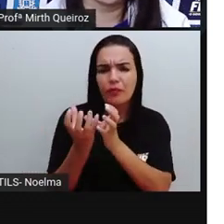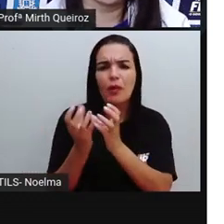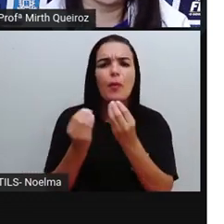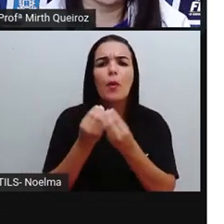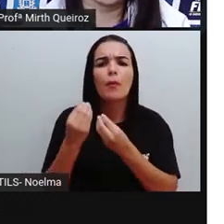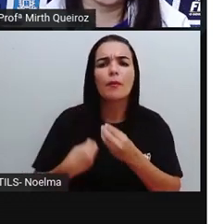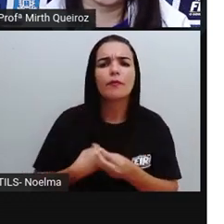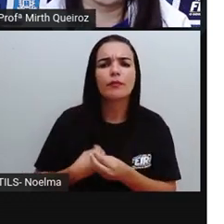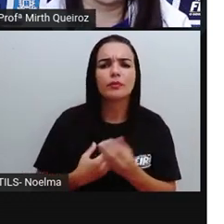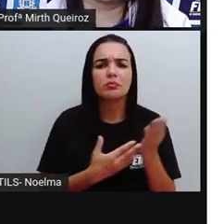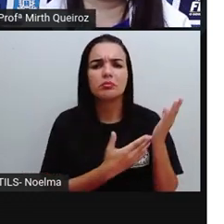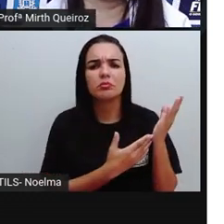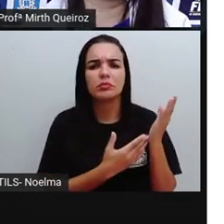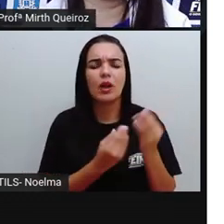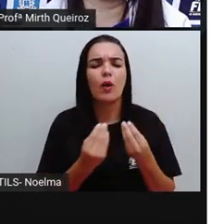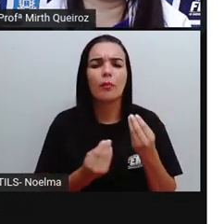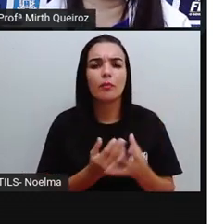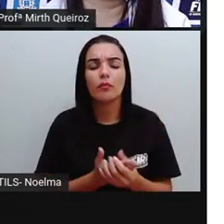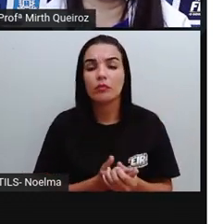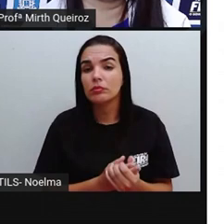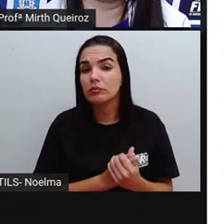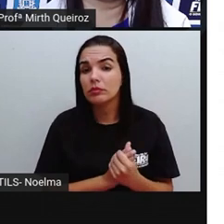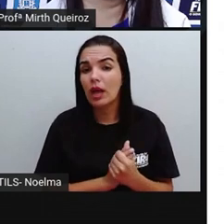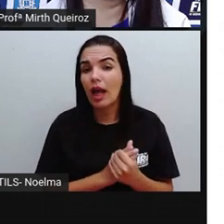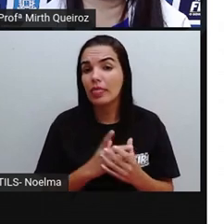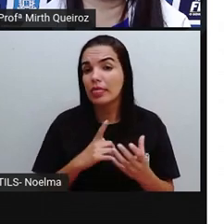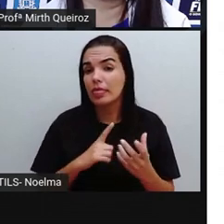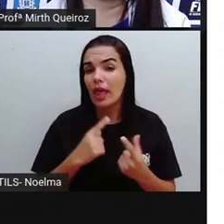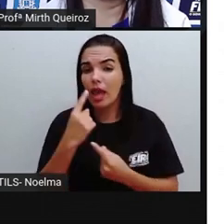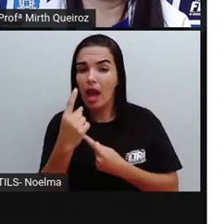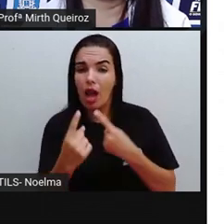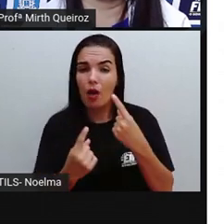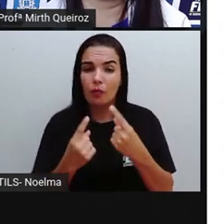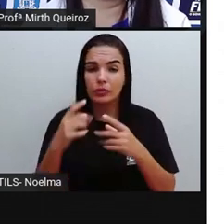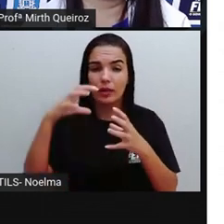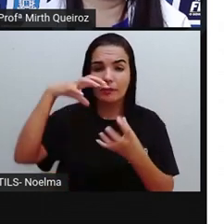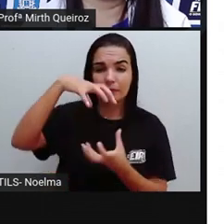imagem? Nós temos aí alguns formatos, né?